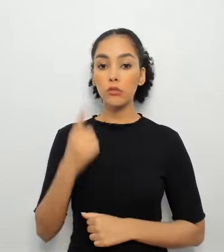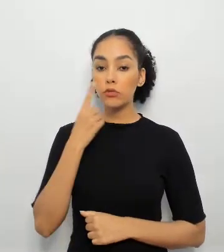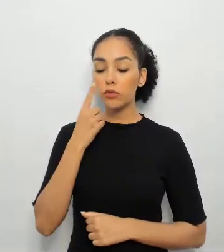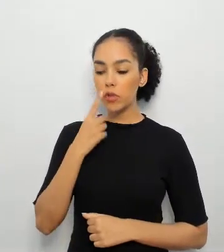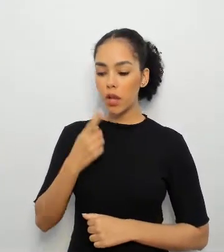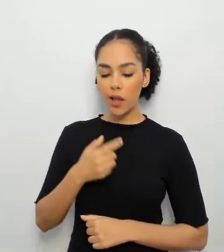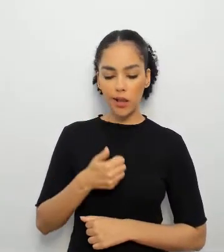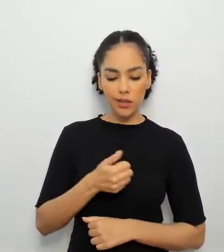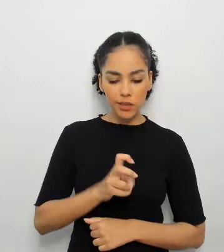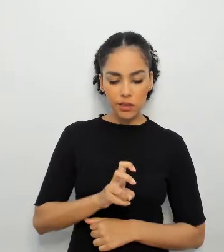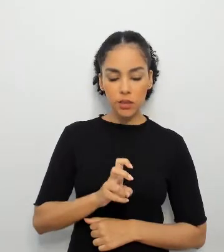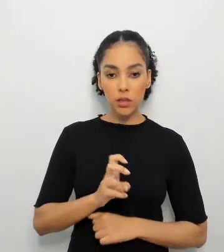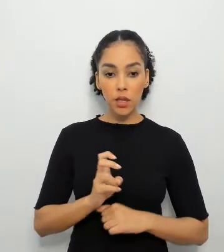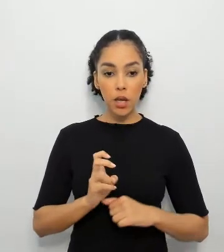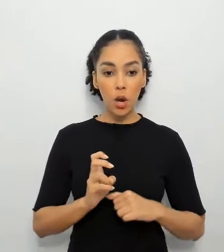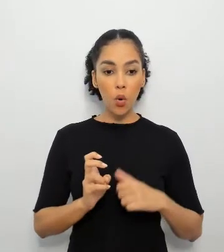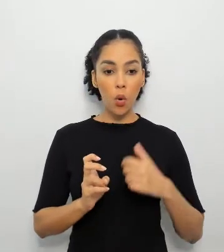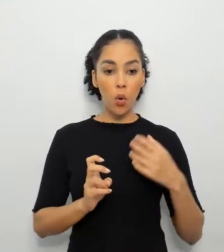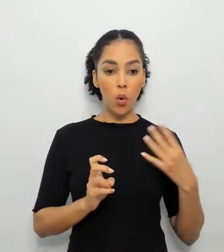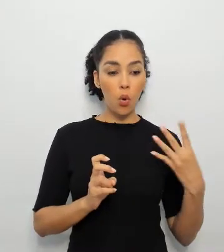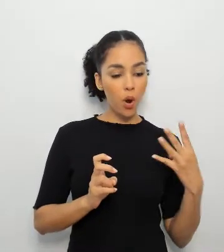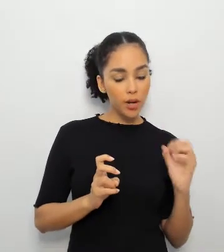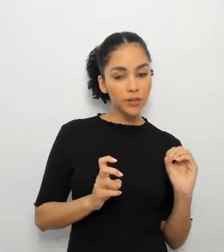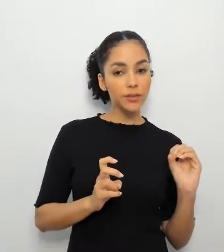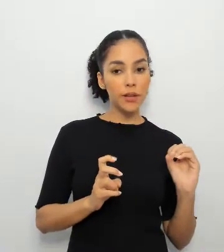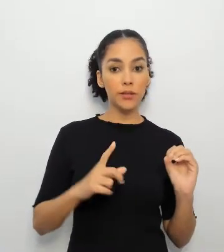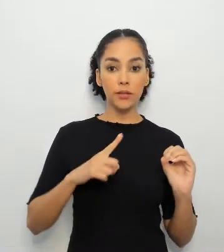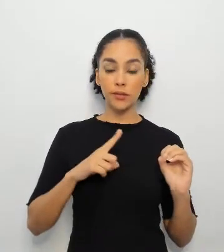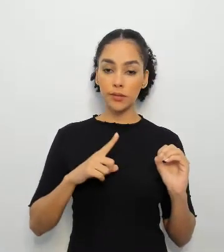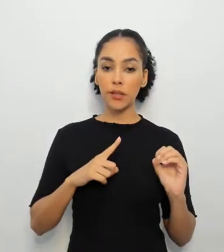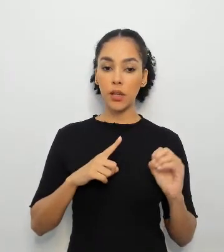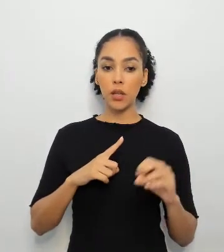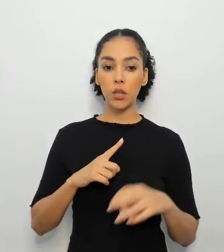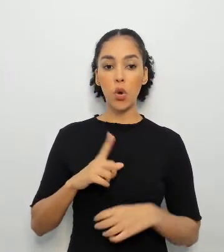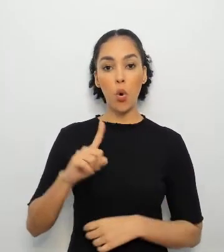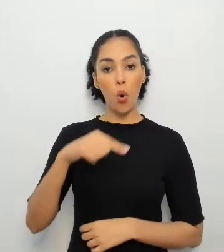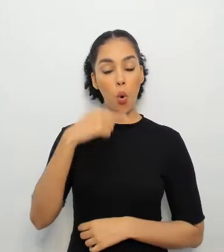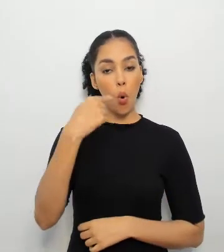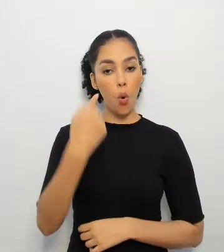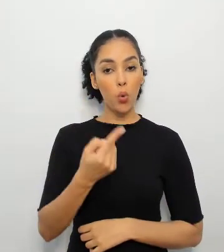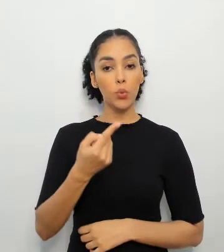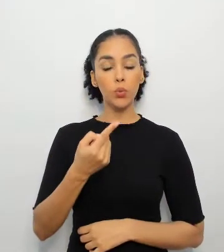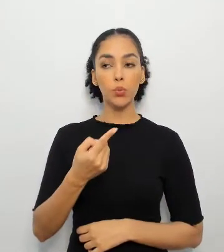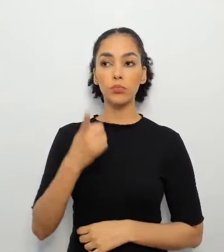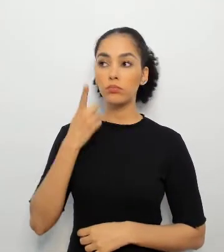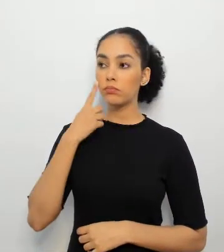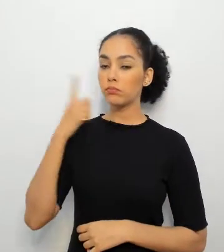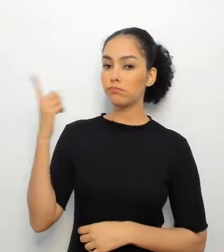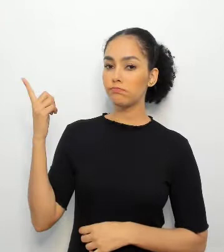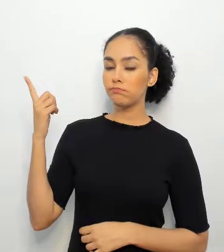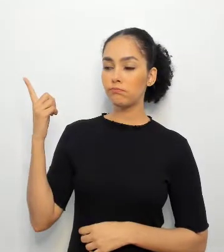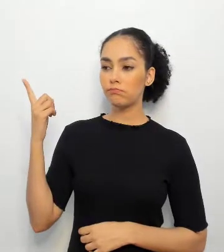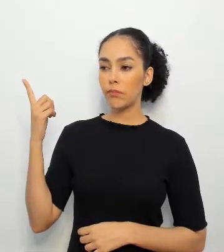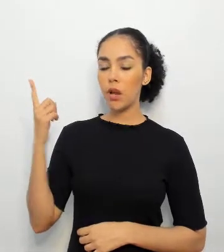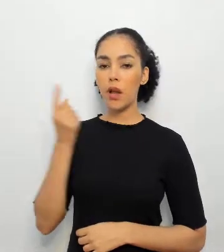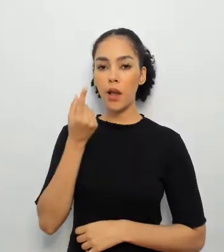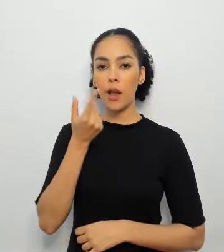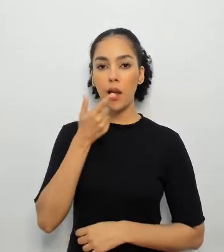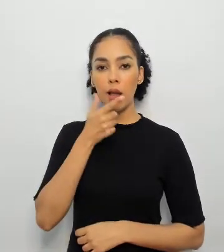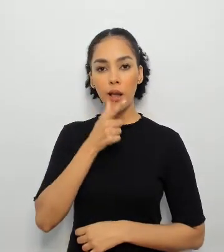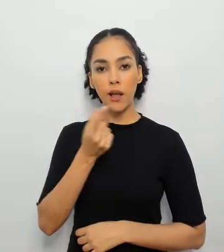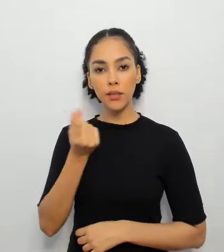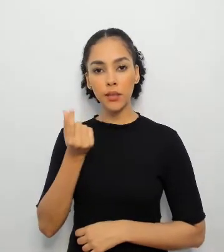ponto 15,40, a gente já tinha observado que é outro ponto de interseção, um ponto onde a receita e o custo são iguais,